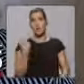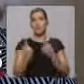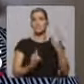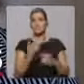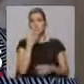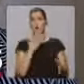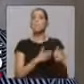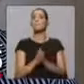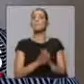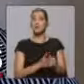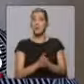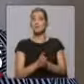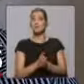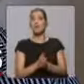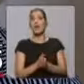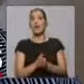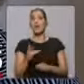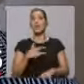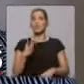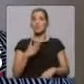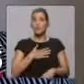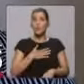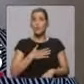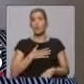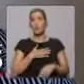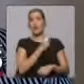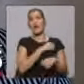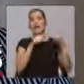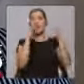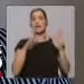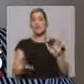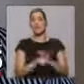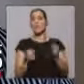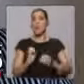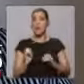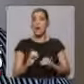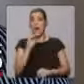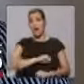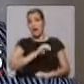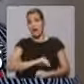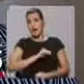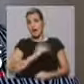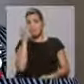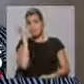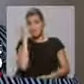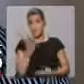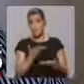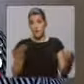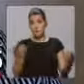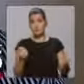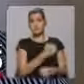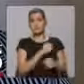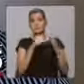por proprietários de equipamentos clandestinos para ganhar dinheiro fácil, portanto, de equipamentos que não